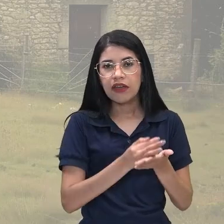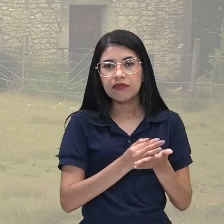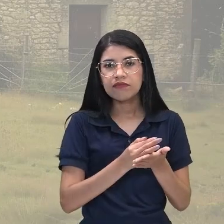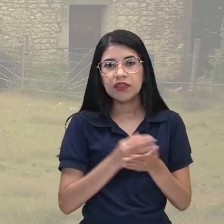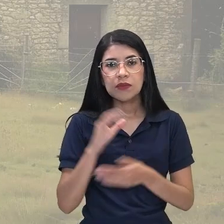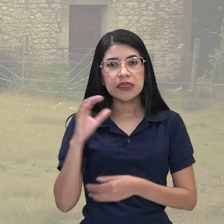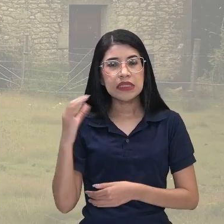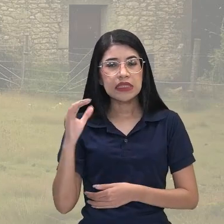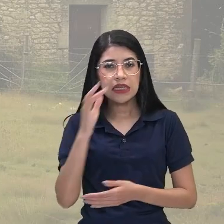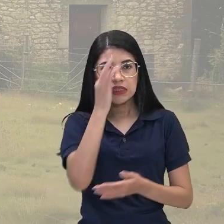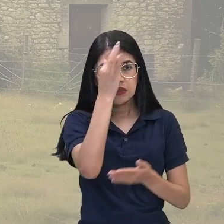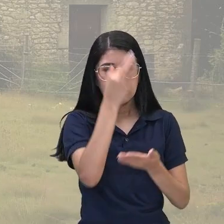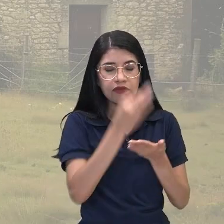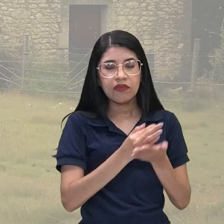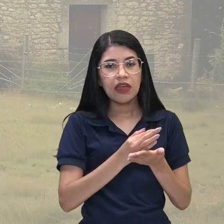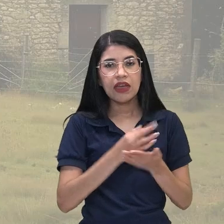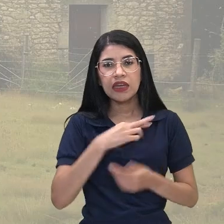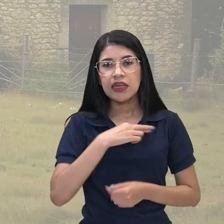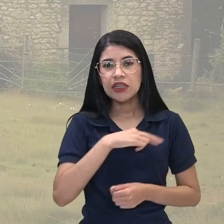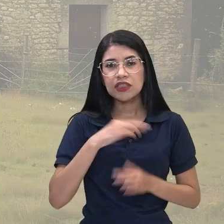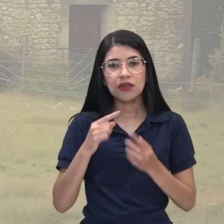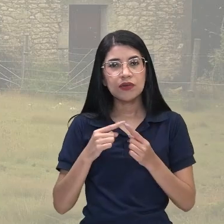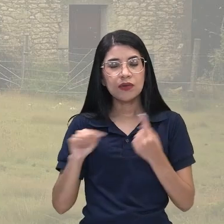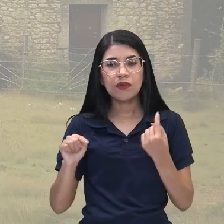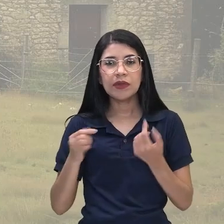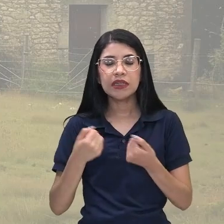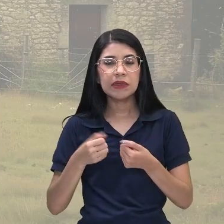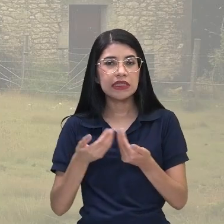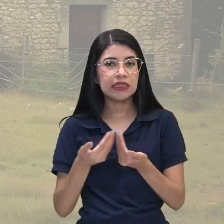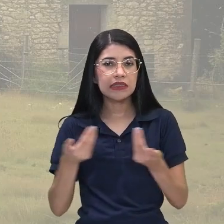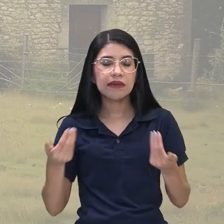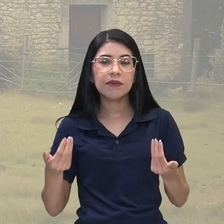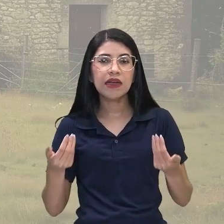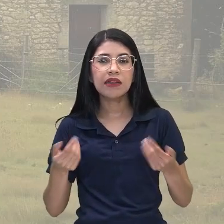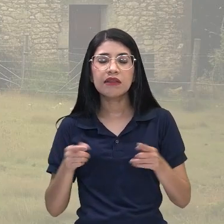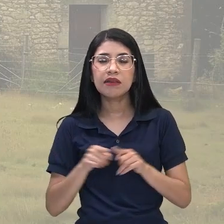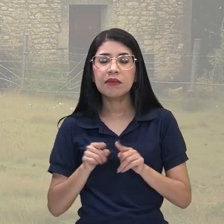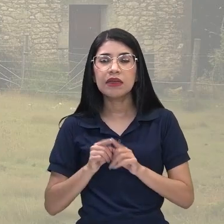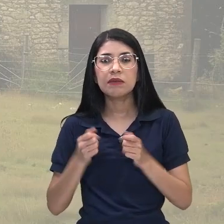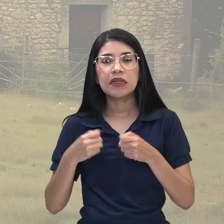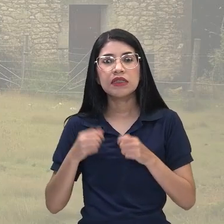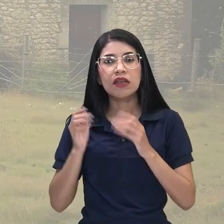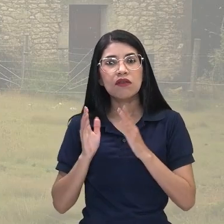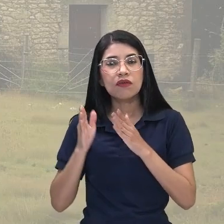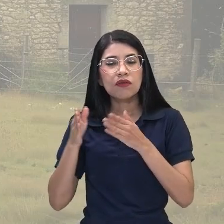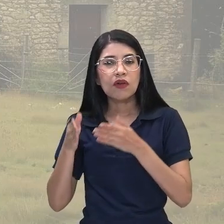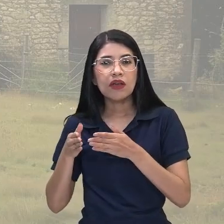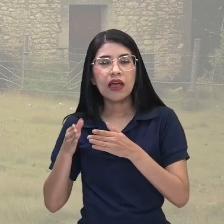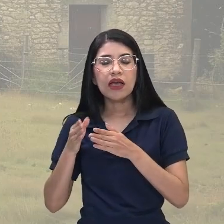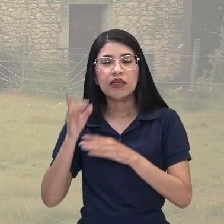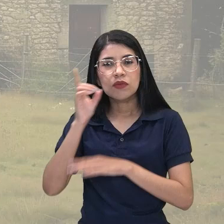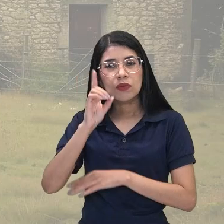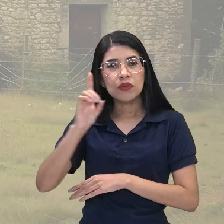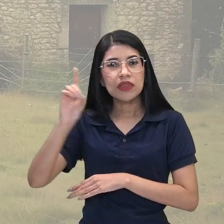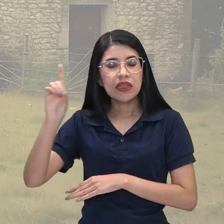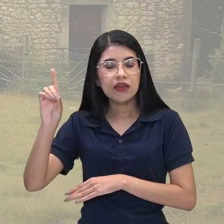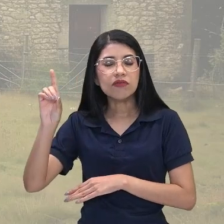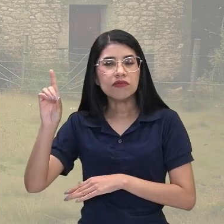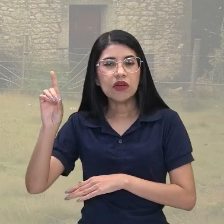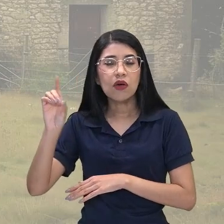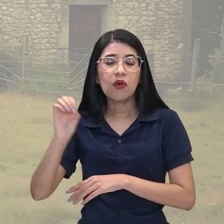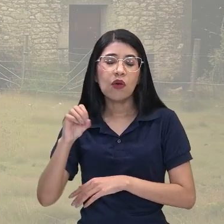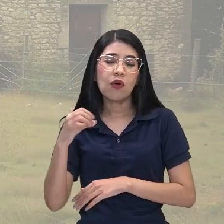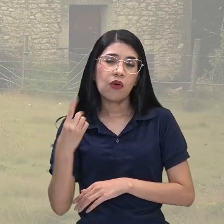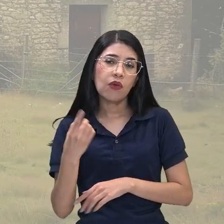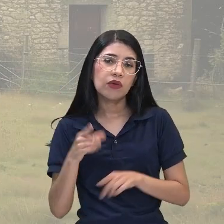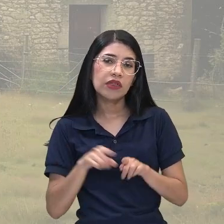a religião. Você tem que separar, né? Ou pensar aqui no meu Deus, né, ou